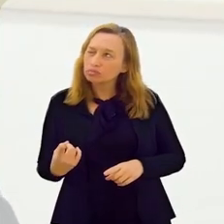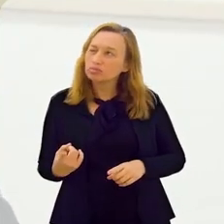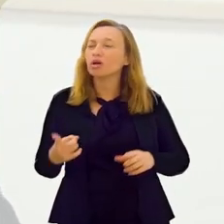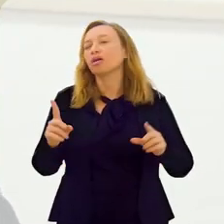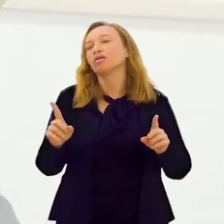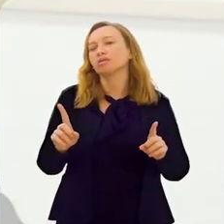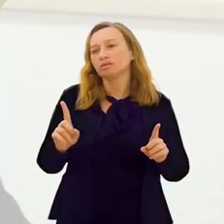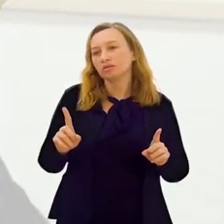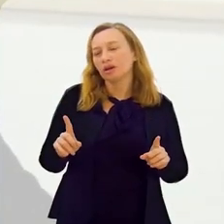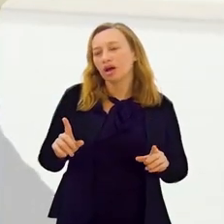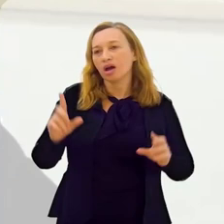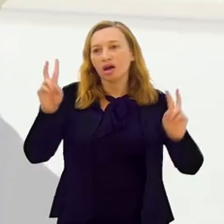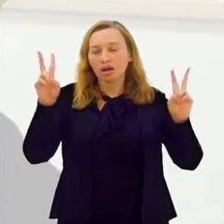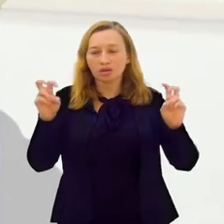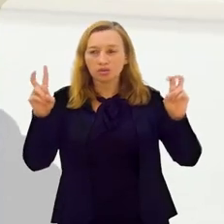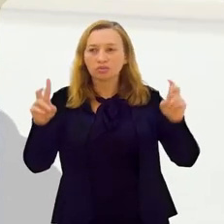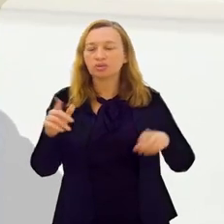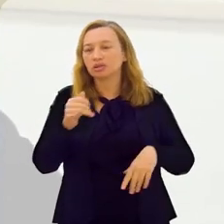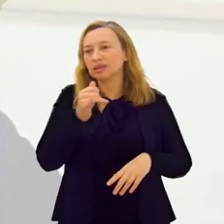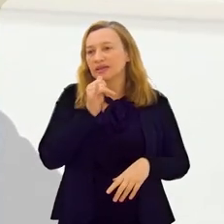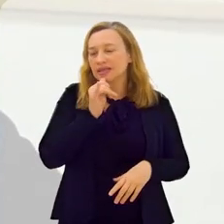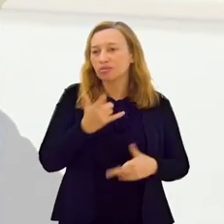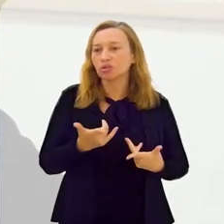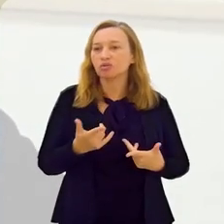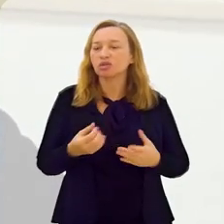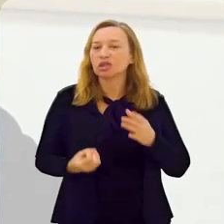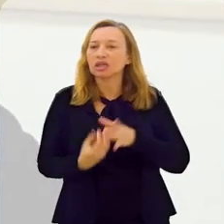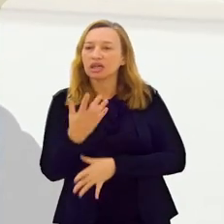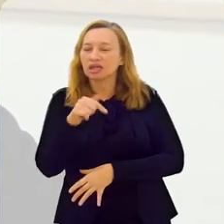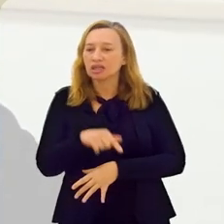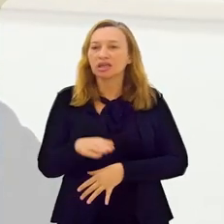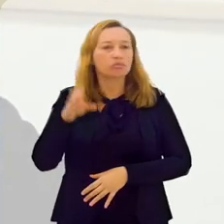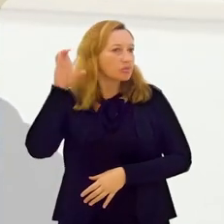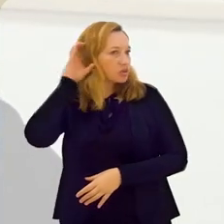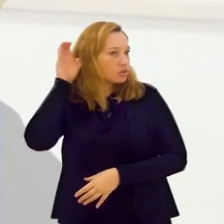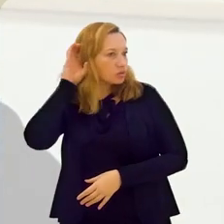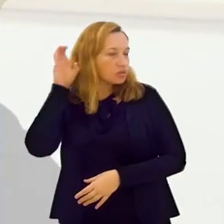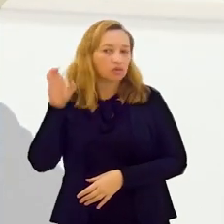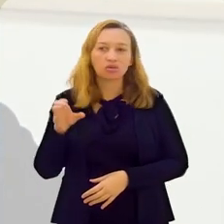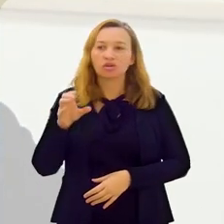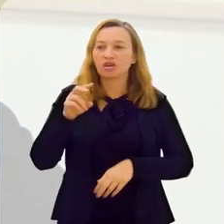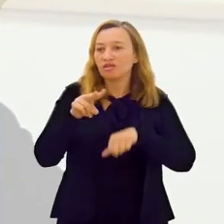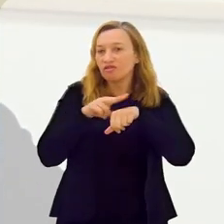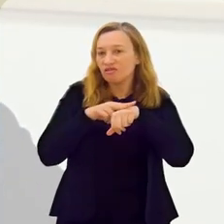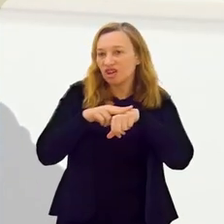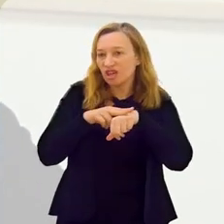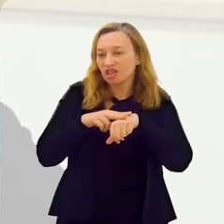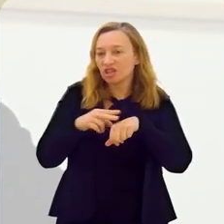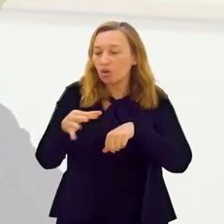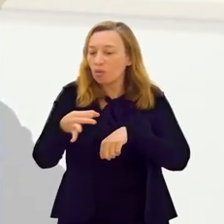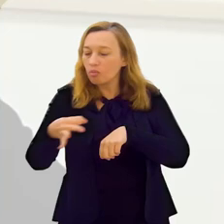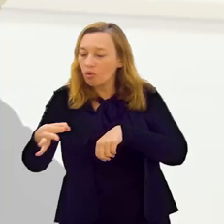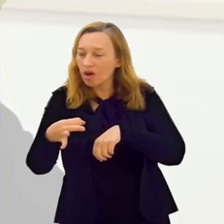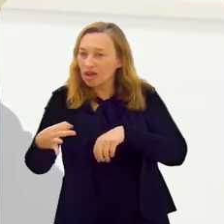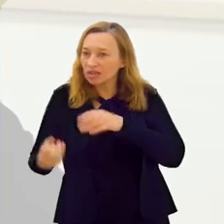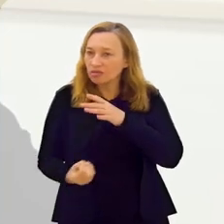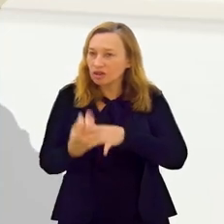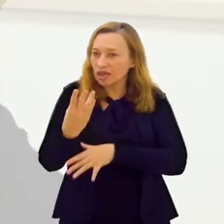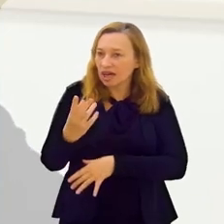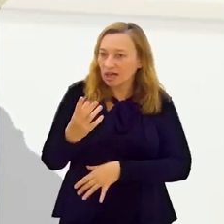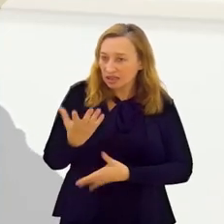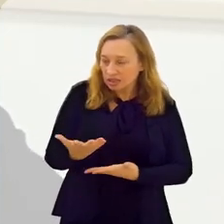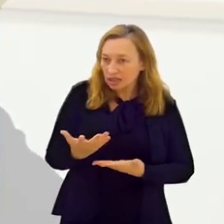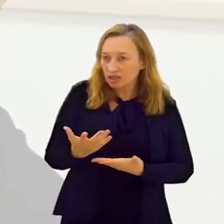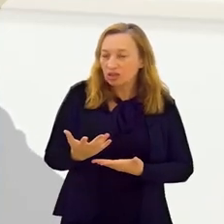certo? Tem situações, por exemplo, que foi criada aqui em Mato Grosso mesmo, chama o Verdinho, é